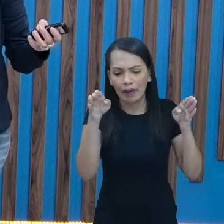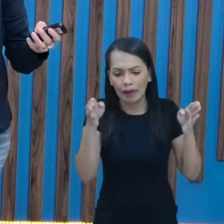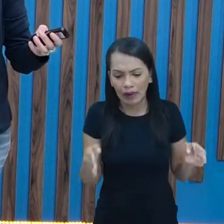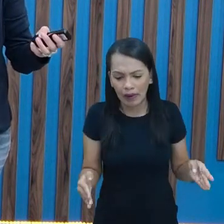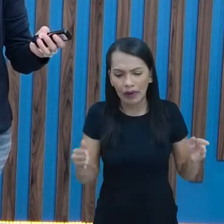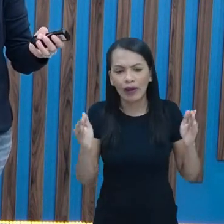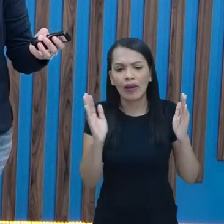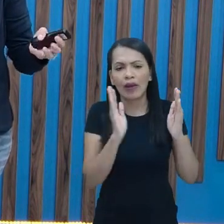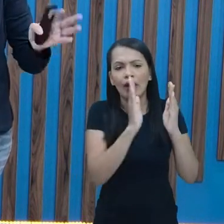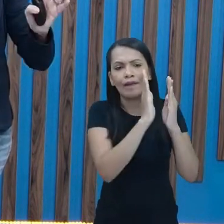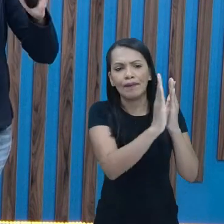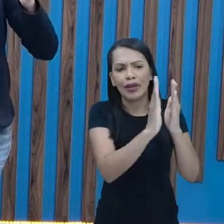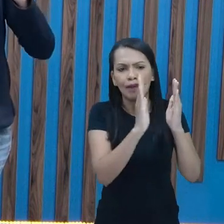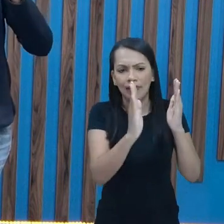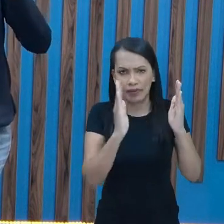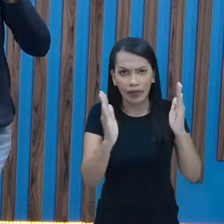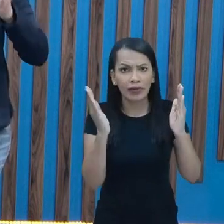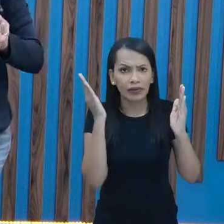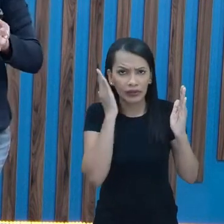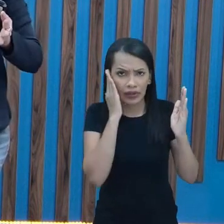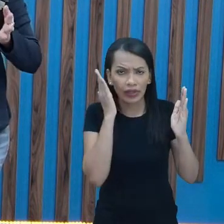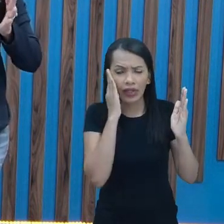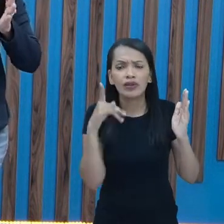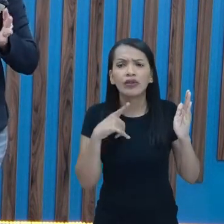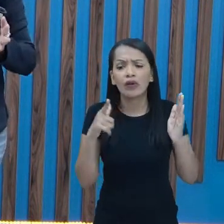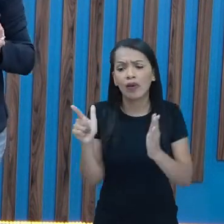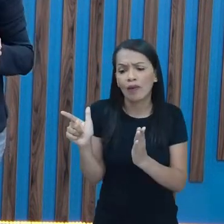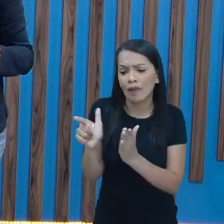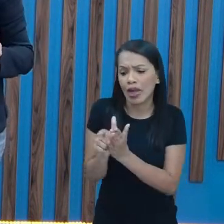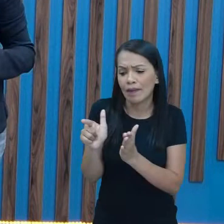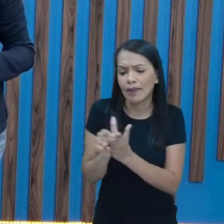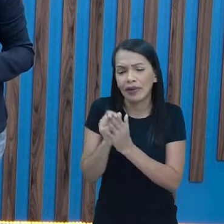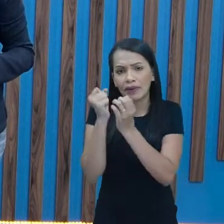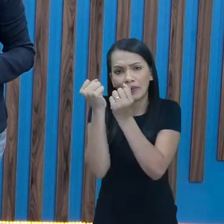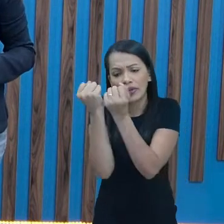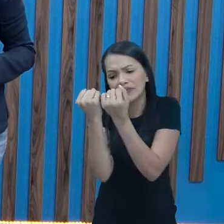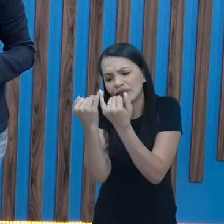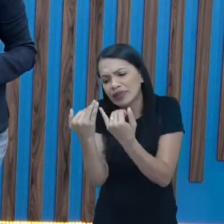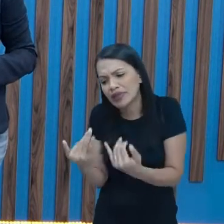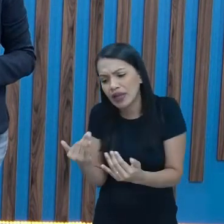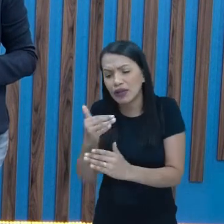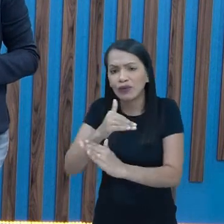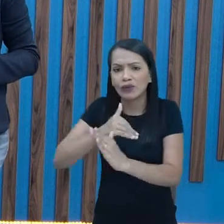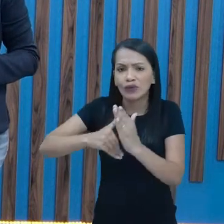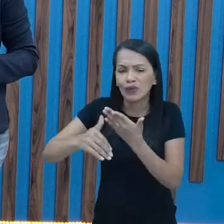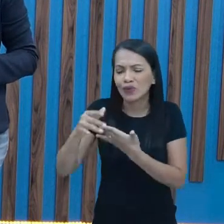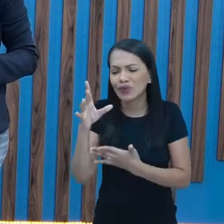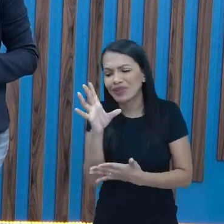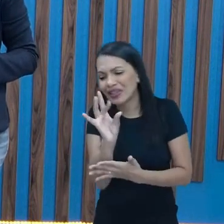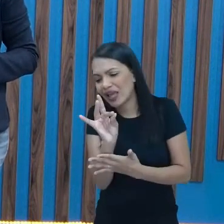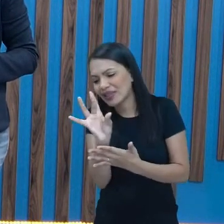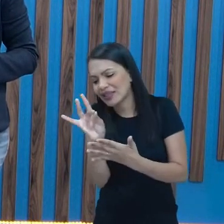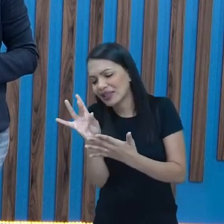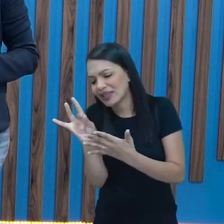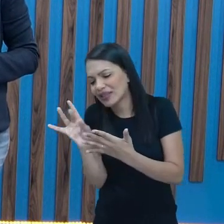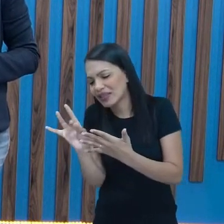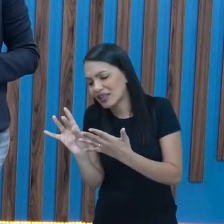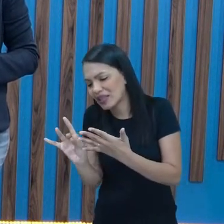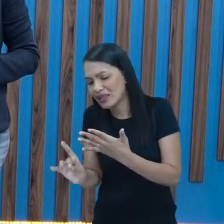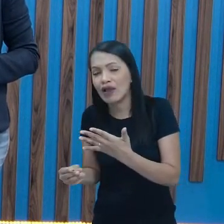avô, a vovó, vem um papelzinho explicando tudo ali direitinho,